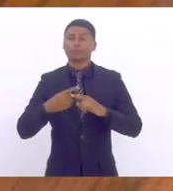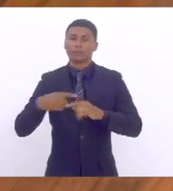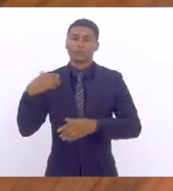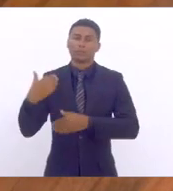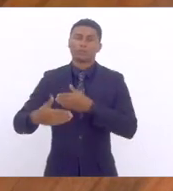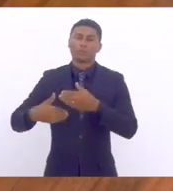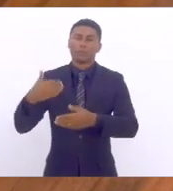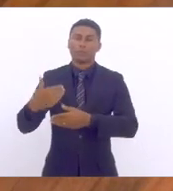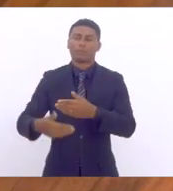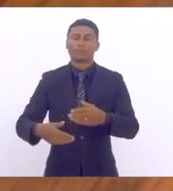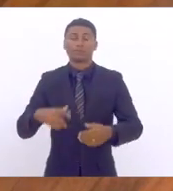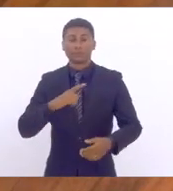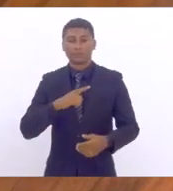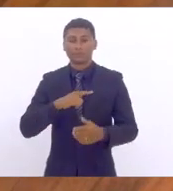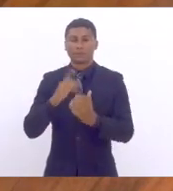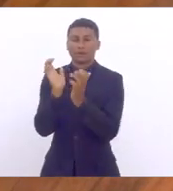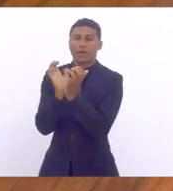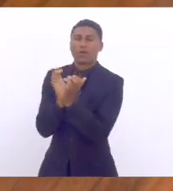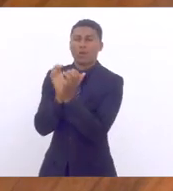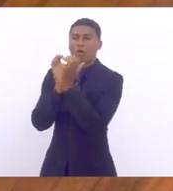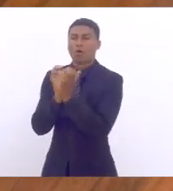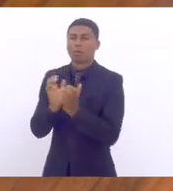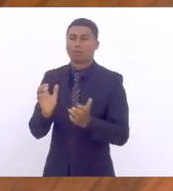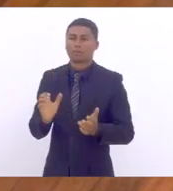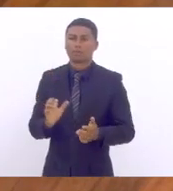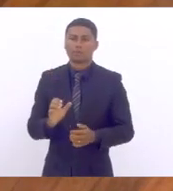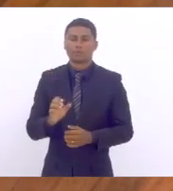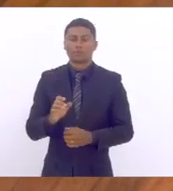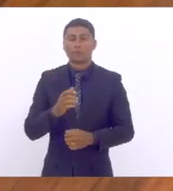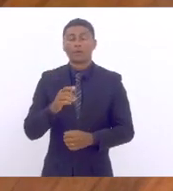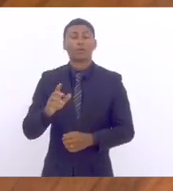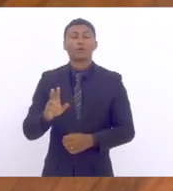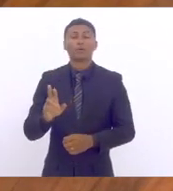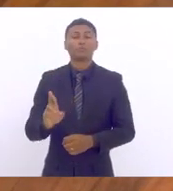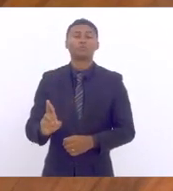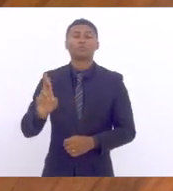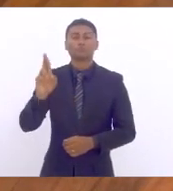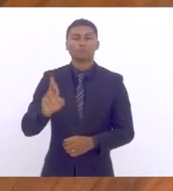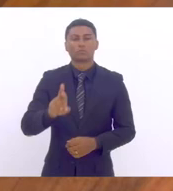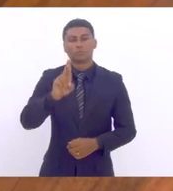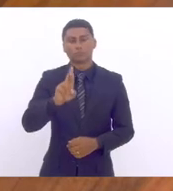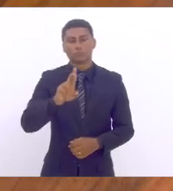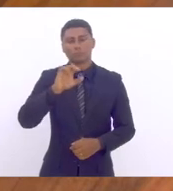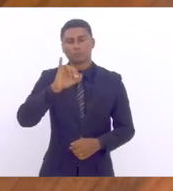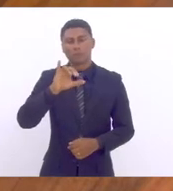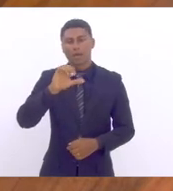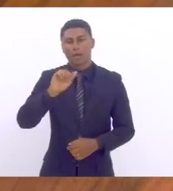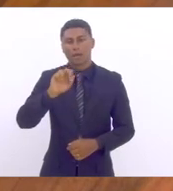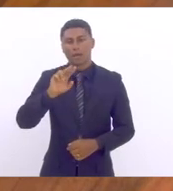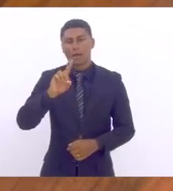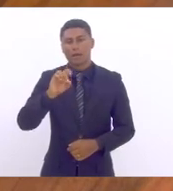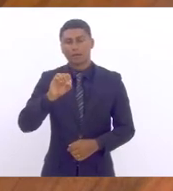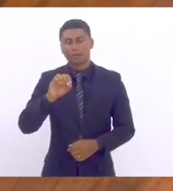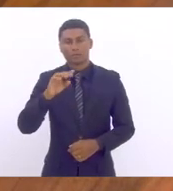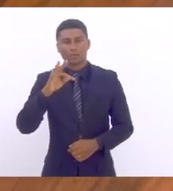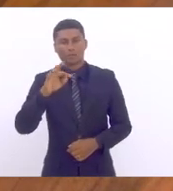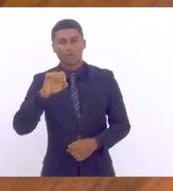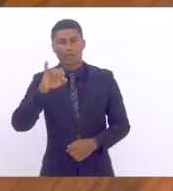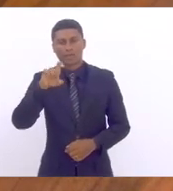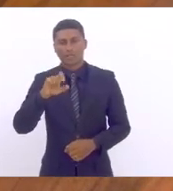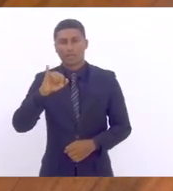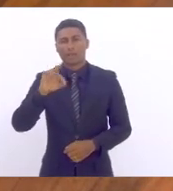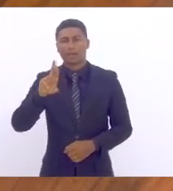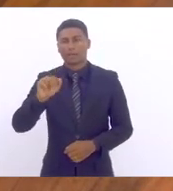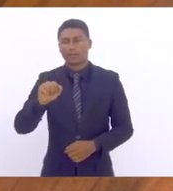a própria Copa do Mundo, administrada por Ricardo Teixeira, que recebeu a carga de ingressos